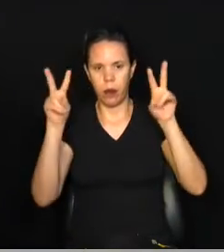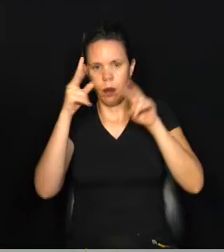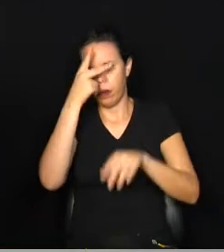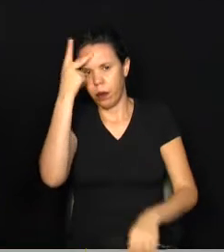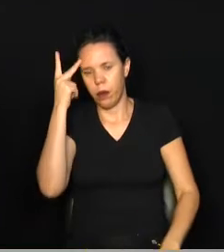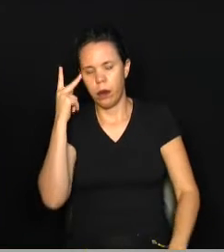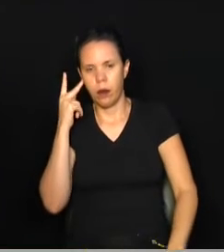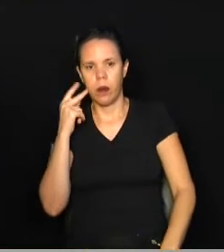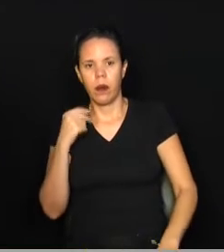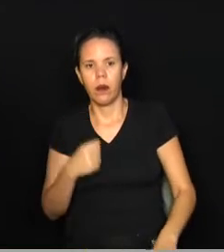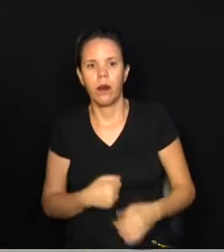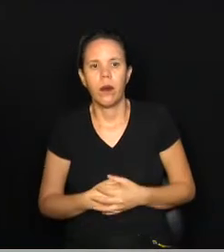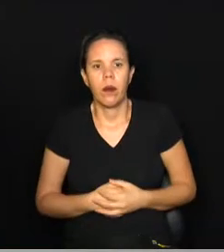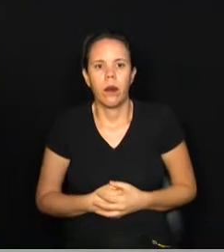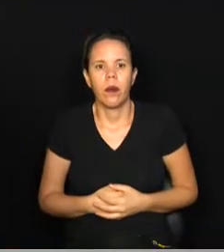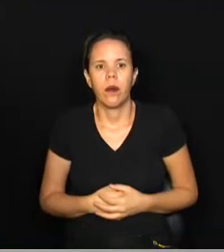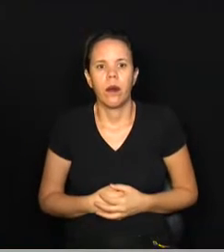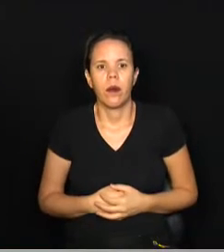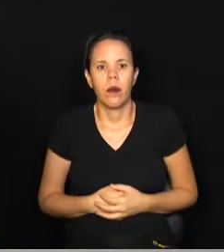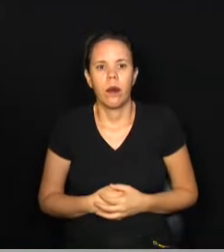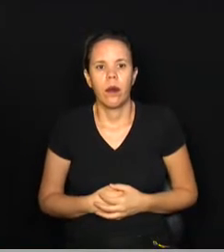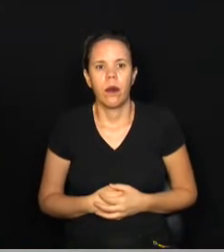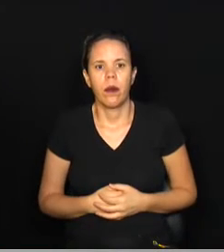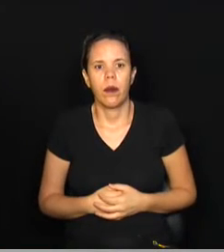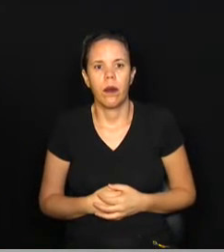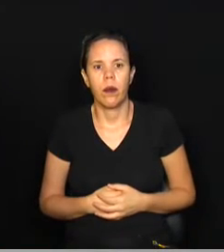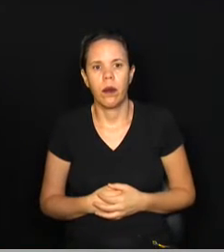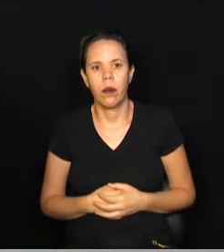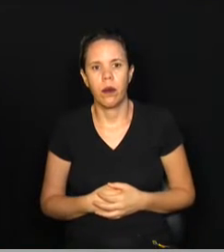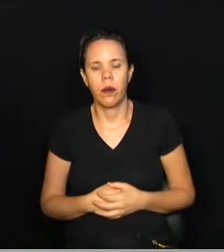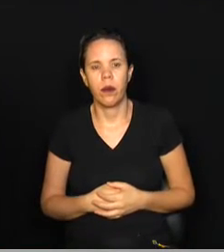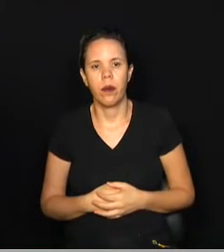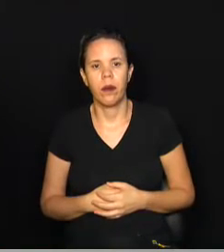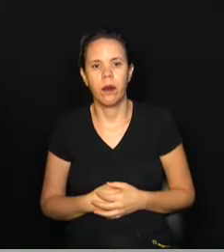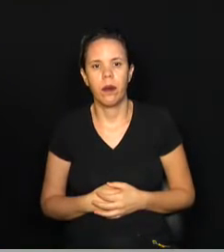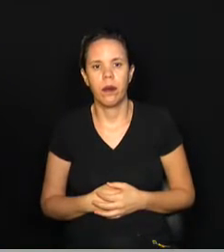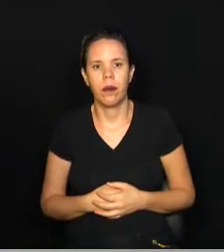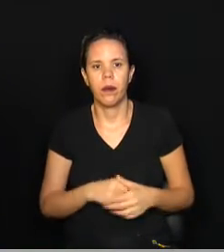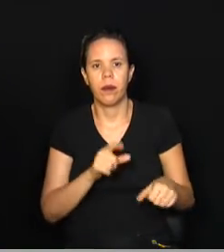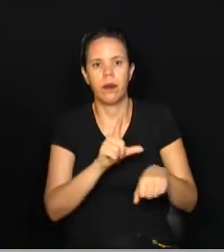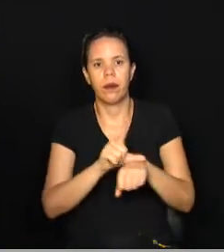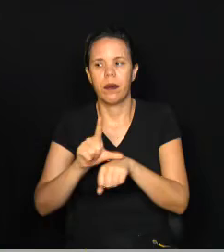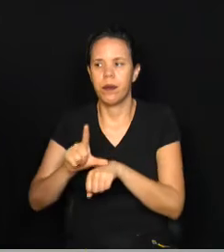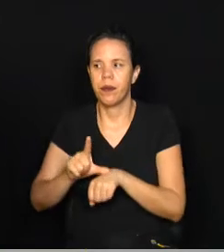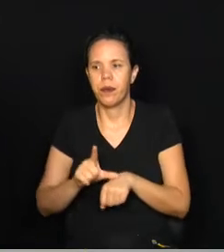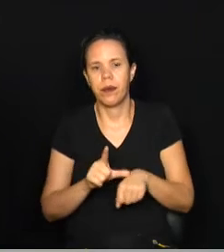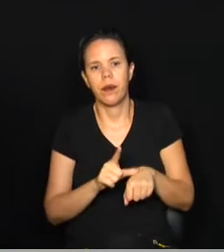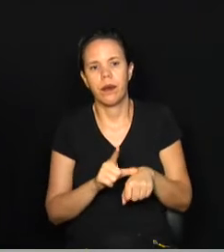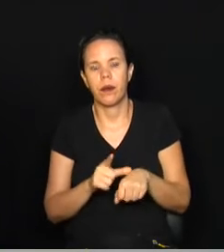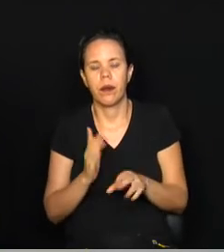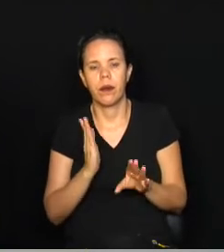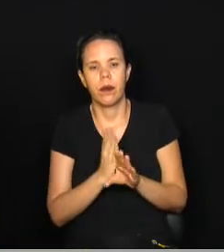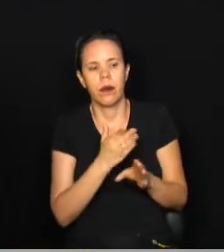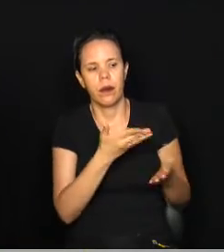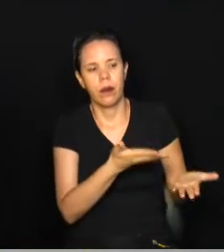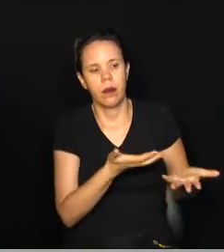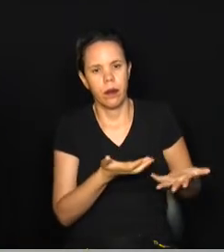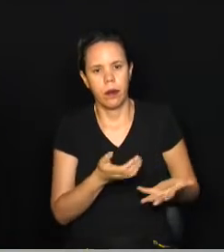população. Então, eles pegam um comércio, né? Eles